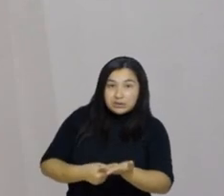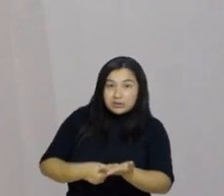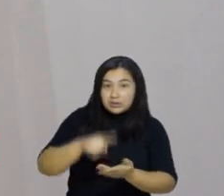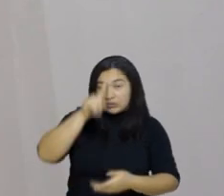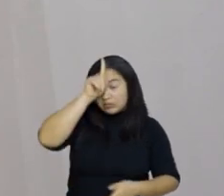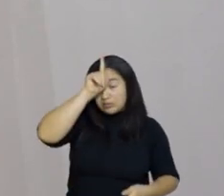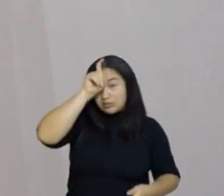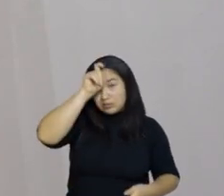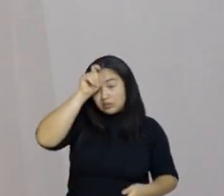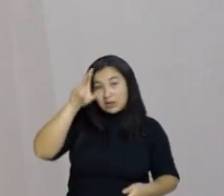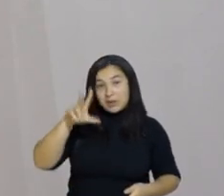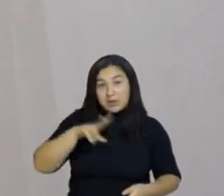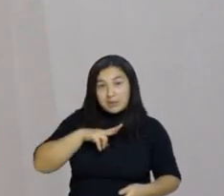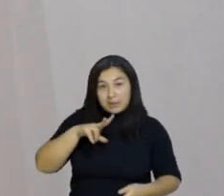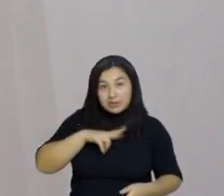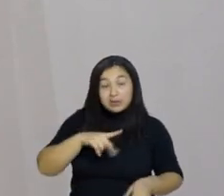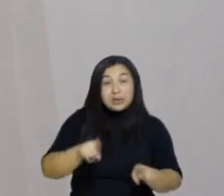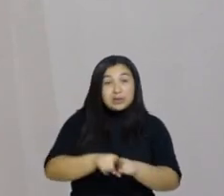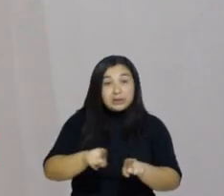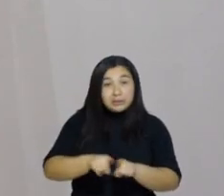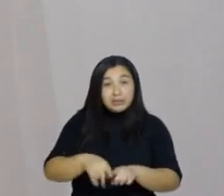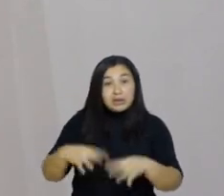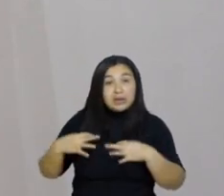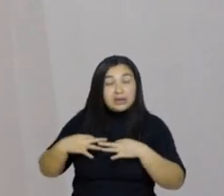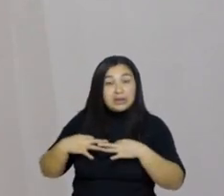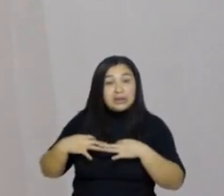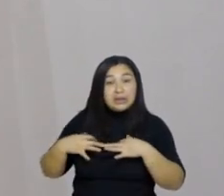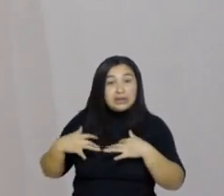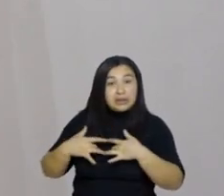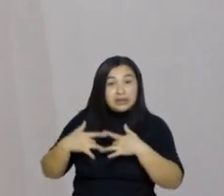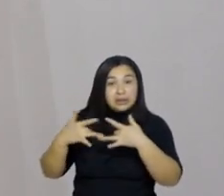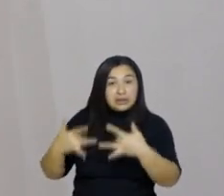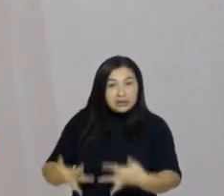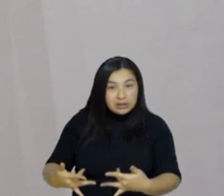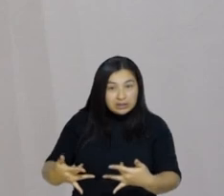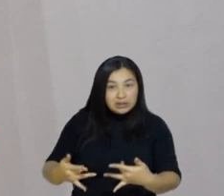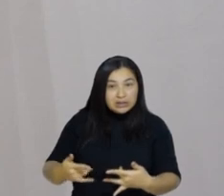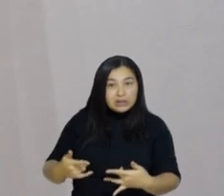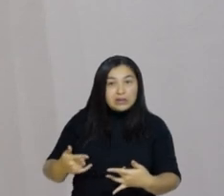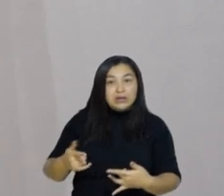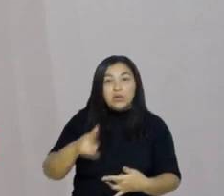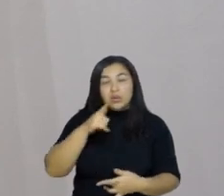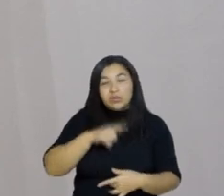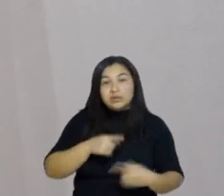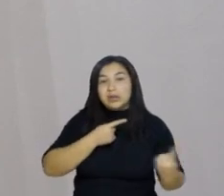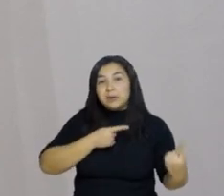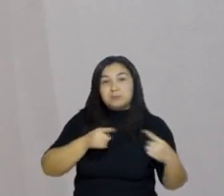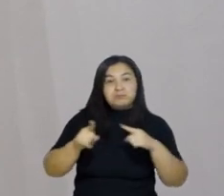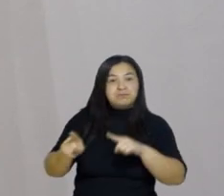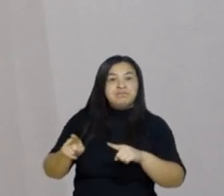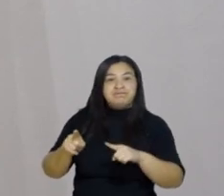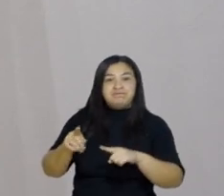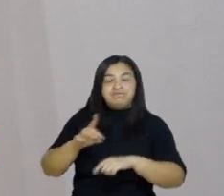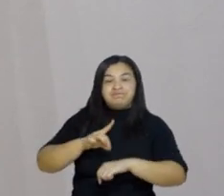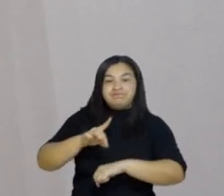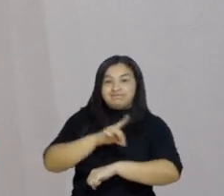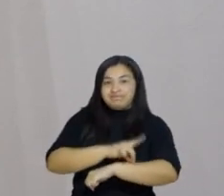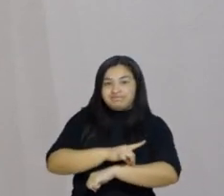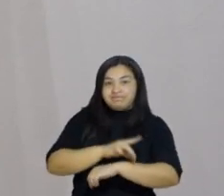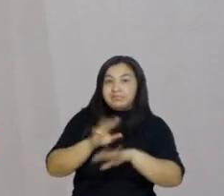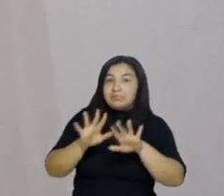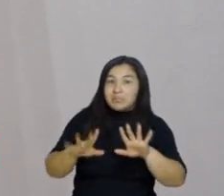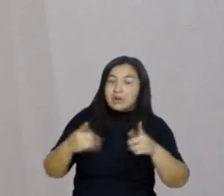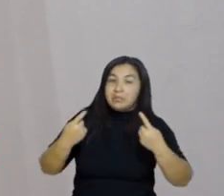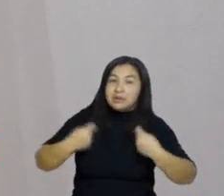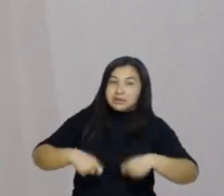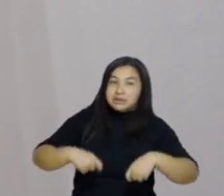hospitais filantróficos, financiando. É assim que nós vamos combater. Agora, esperamos, com certeza, que haja